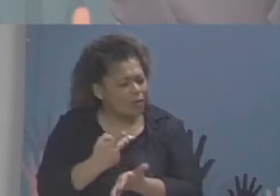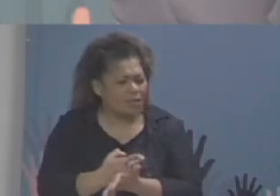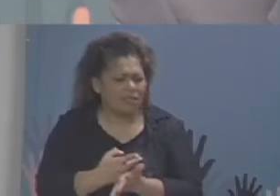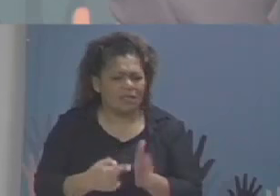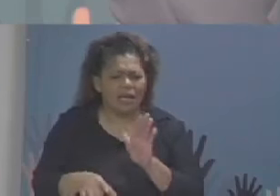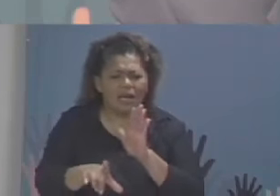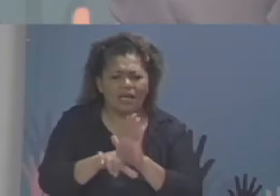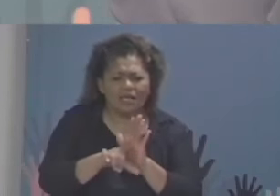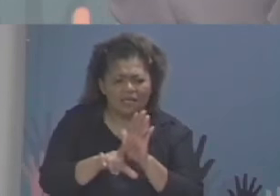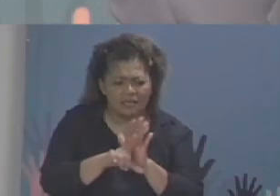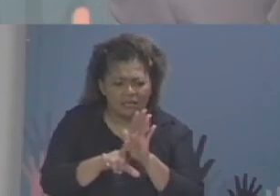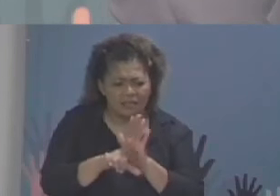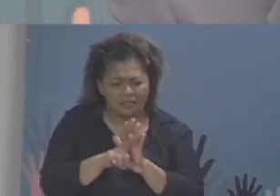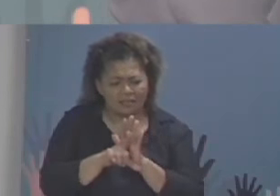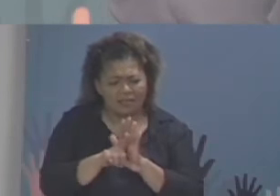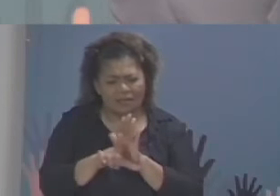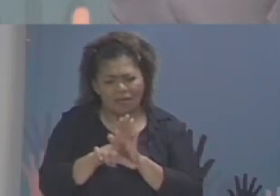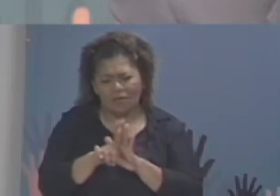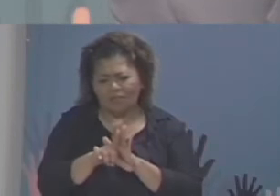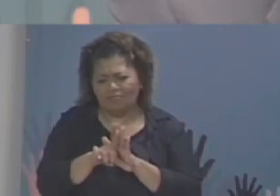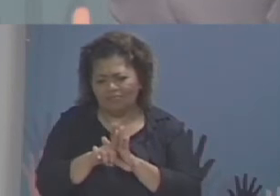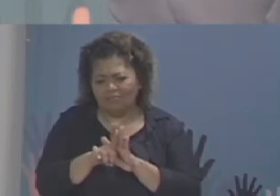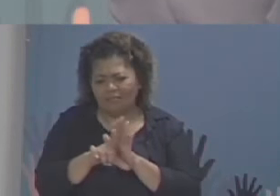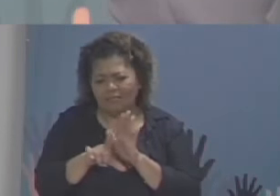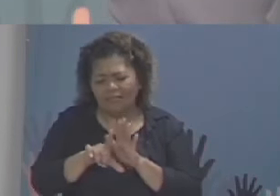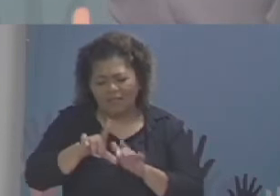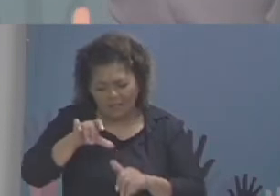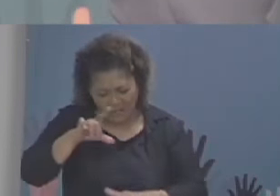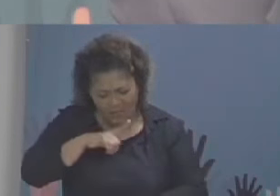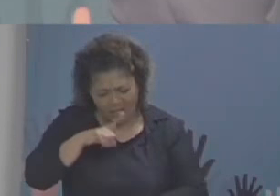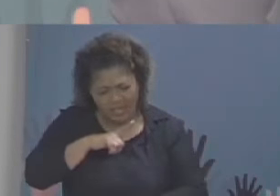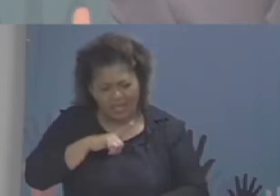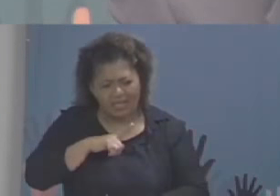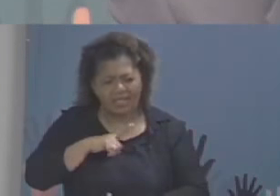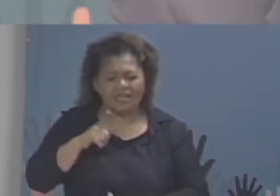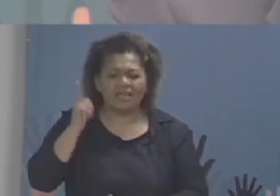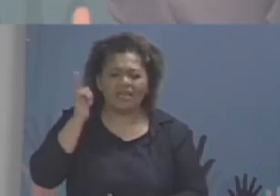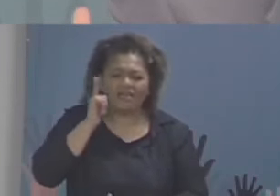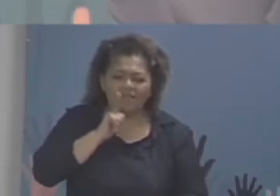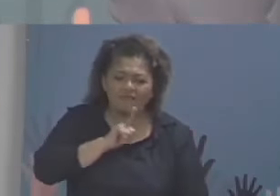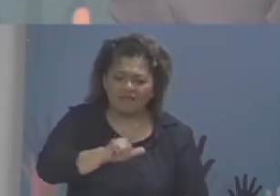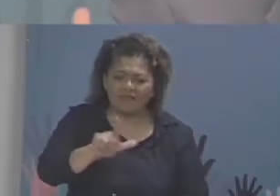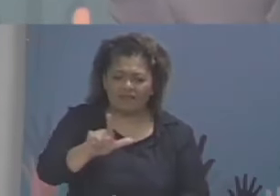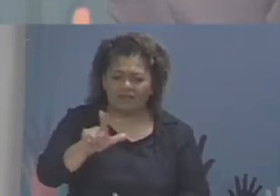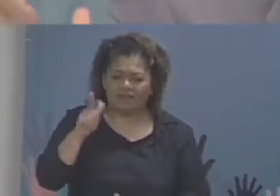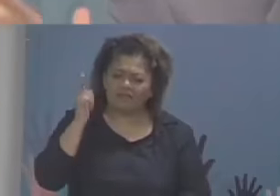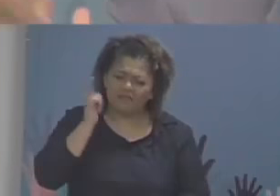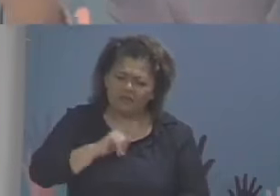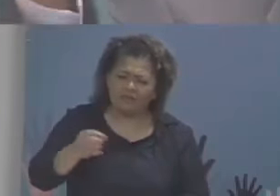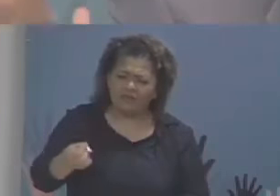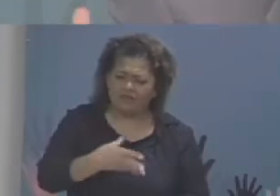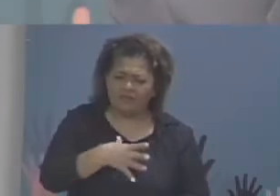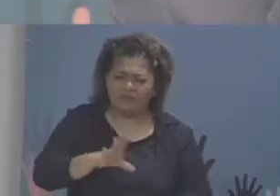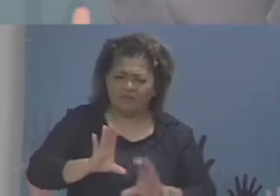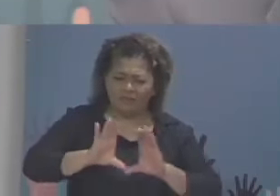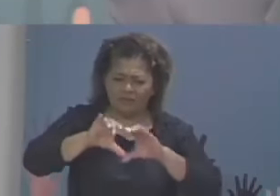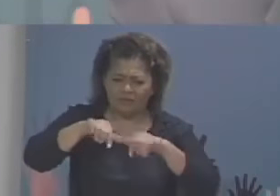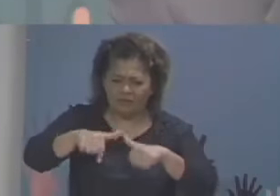legislação brasileira, não somos nós do Conselho que definimos, tem que revalidar dar o diploma. Isso é uma legislação que está acima da gente. Os